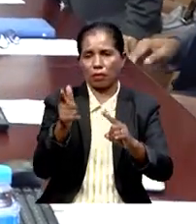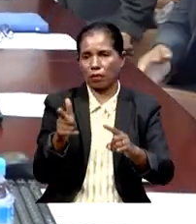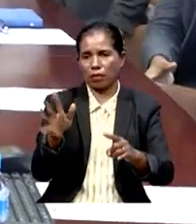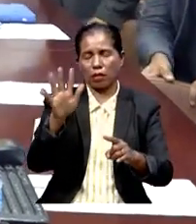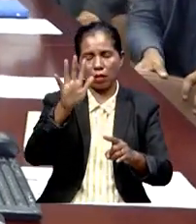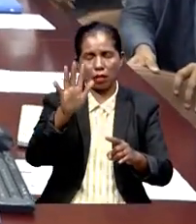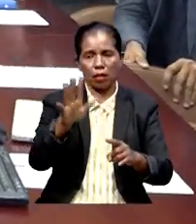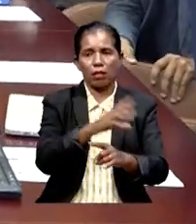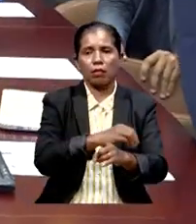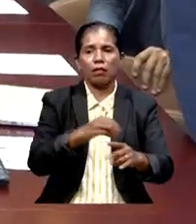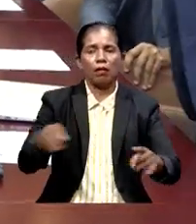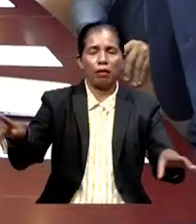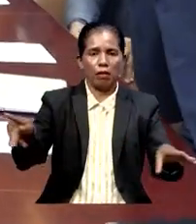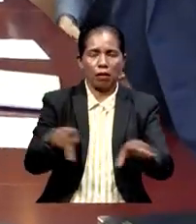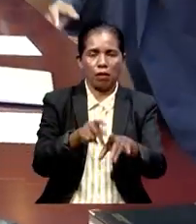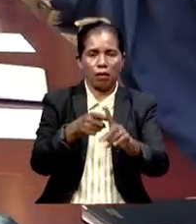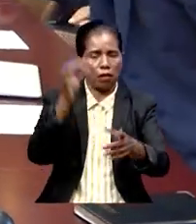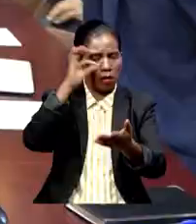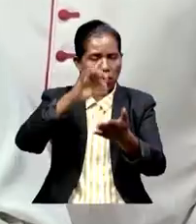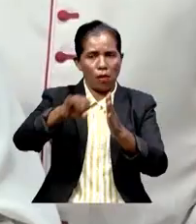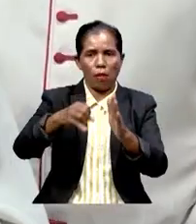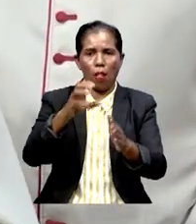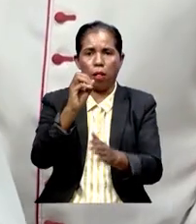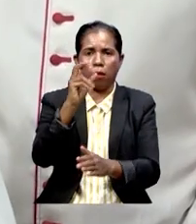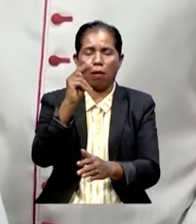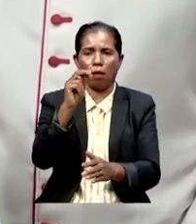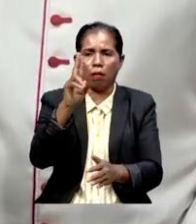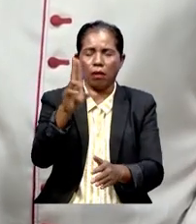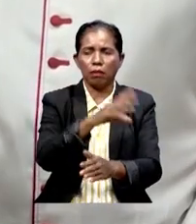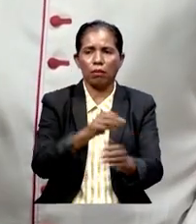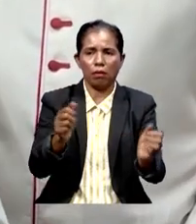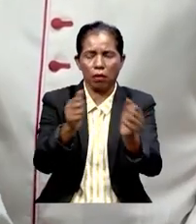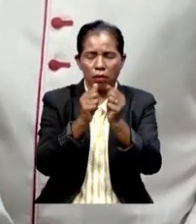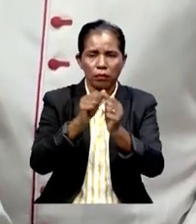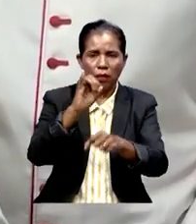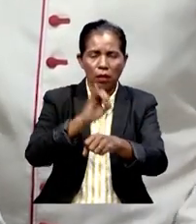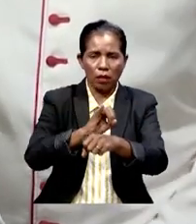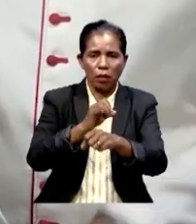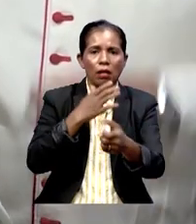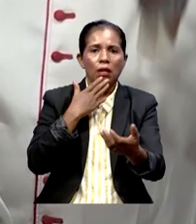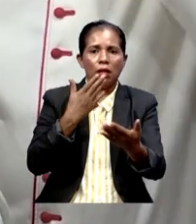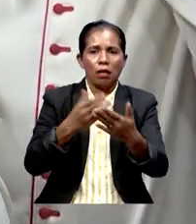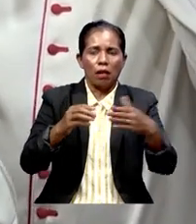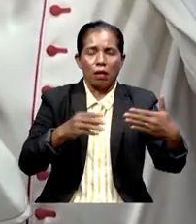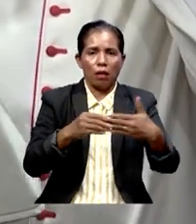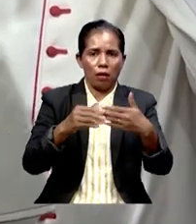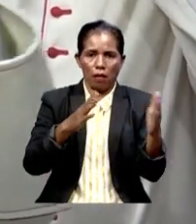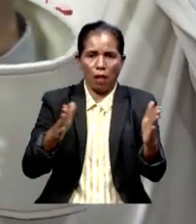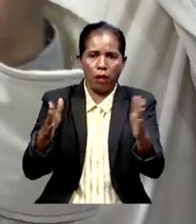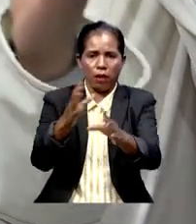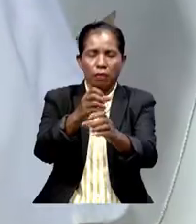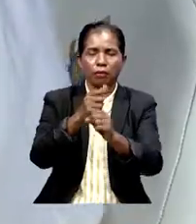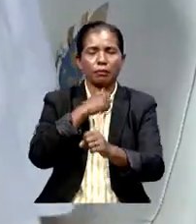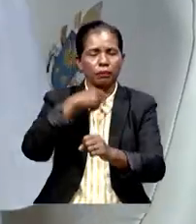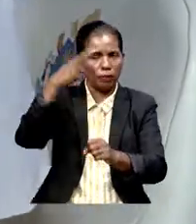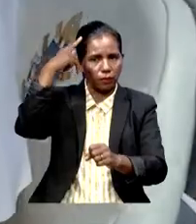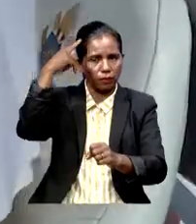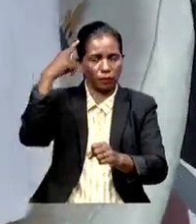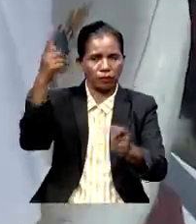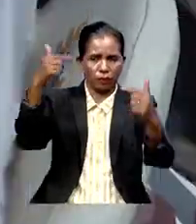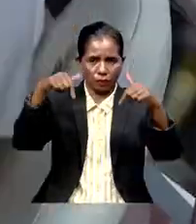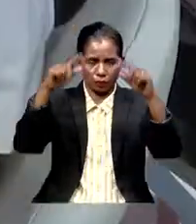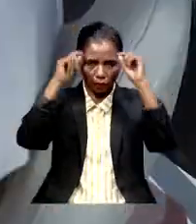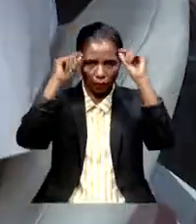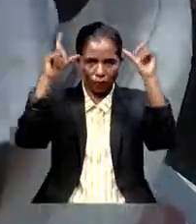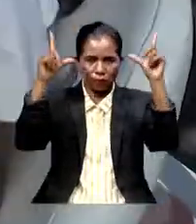neve marca mos presença do secretário-geral Nações Unidas, no ramuto com a Igreja Sucesso organiza preparação rurissimo visita Papa Francisco